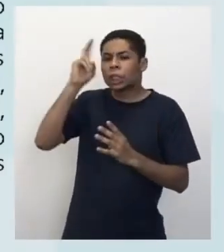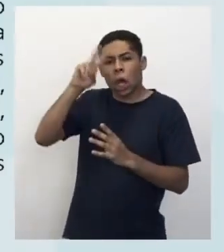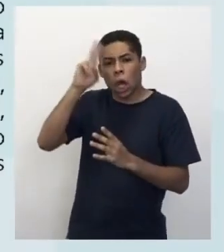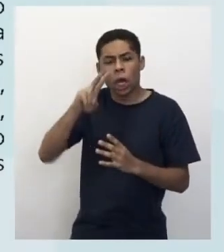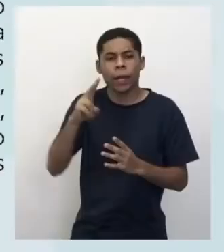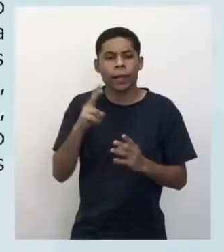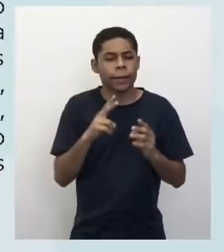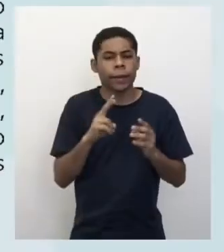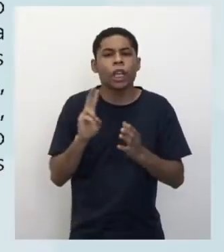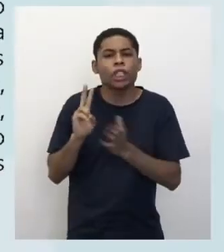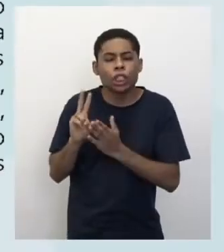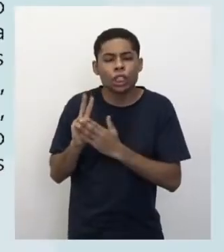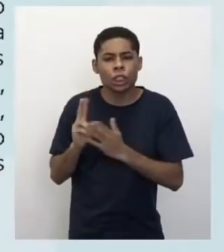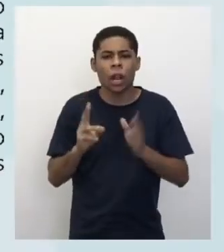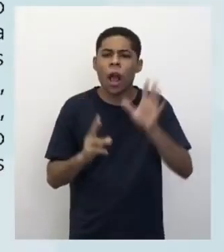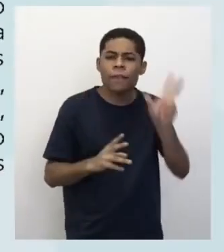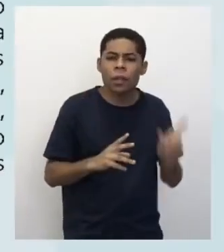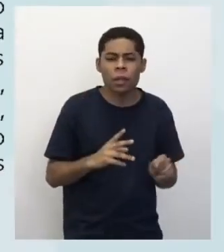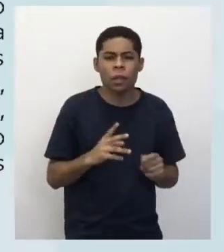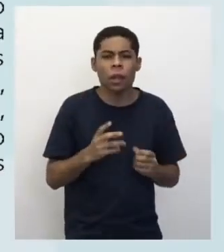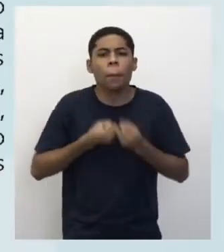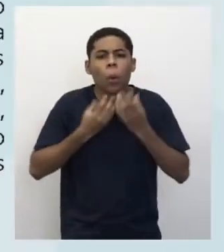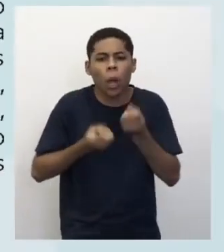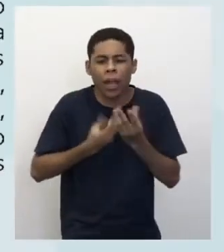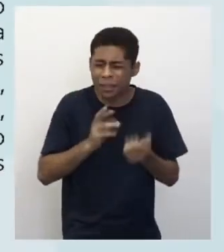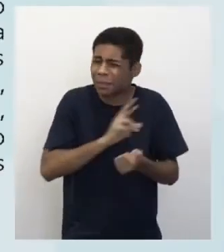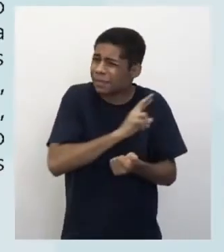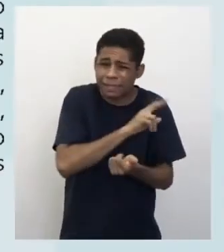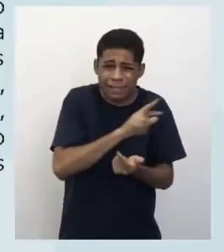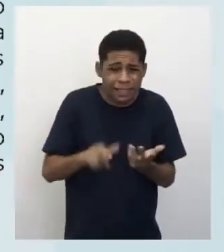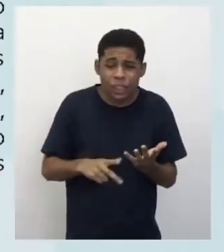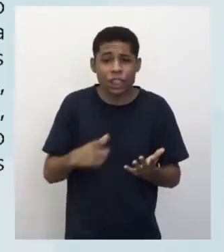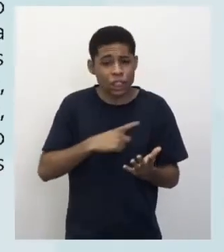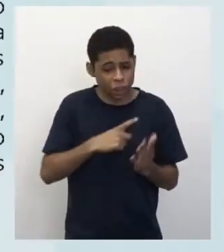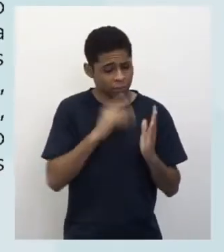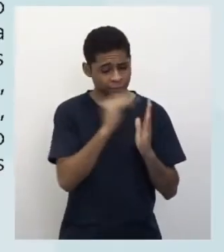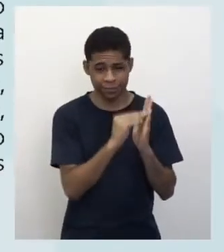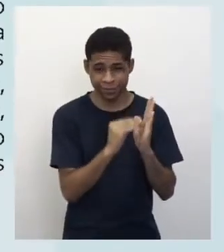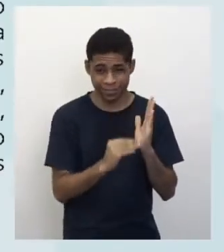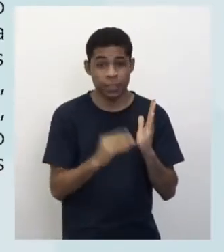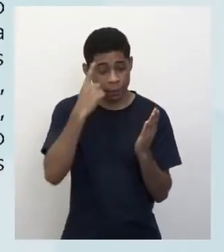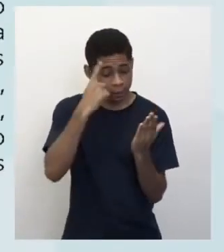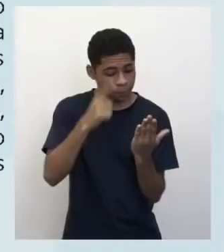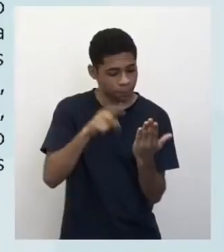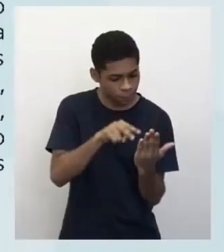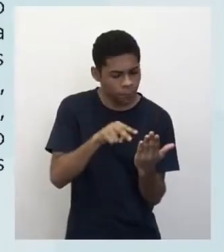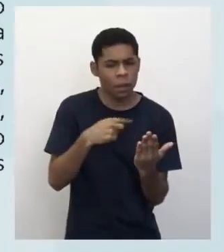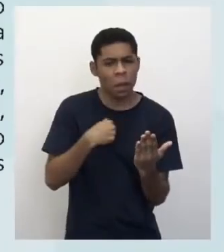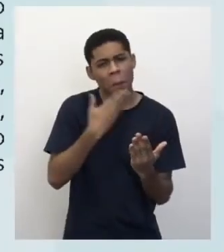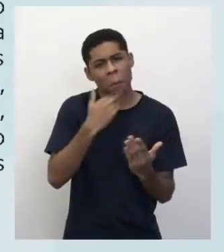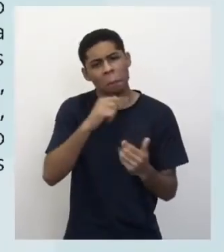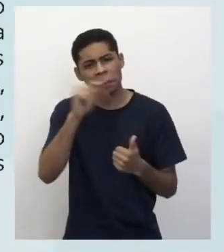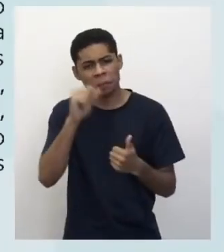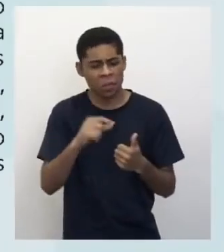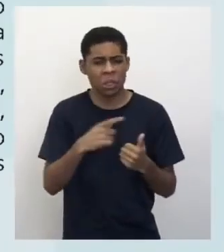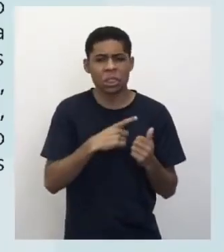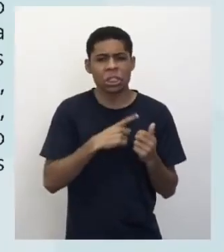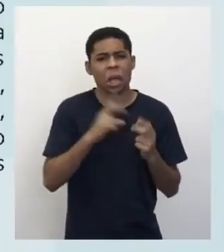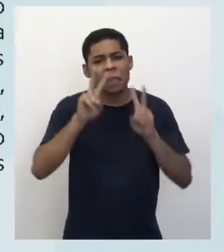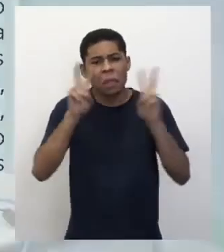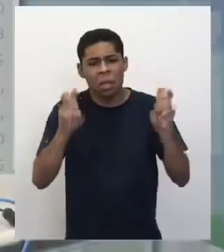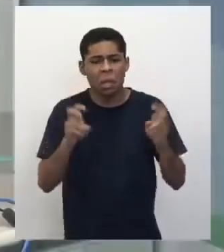africanas, poemas, entre outros, expressando avaliação sobre o texto lido e estabelecendo preferências por gêneros, temas